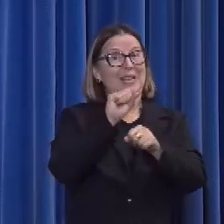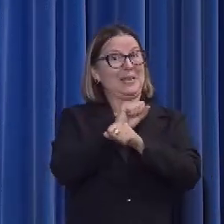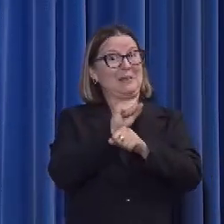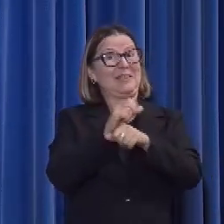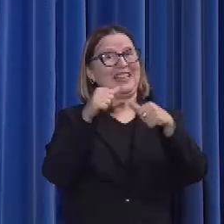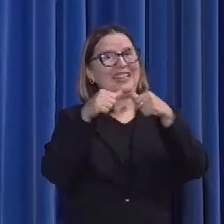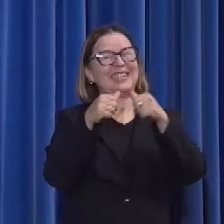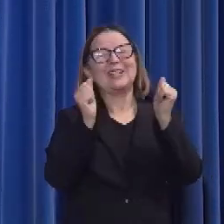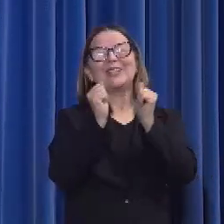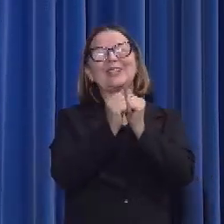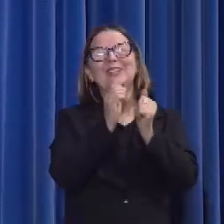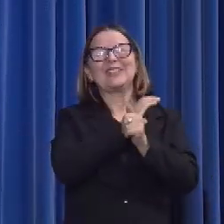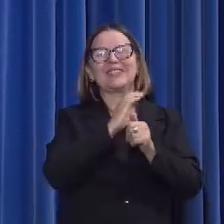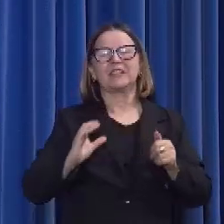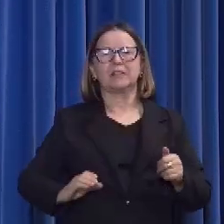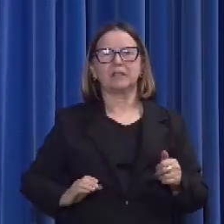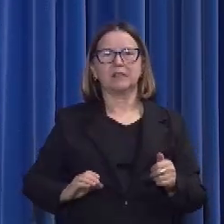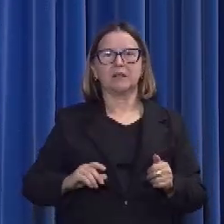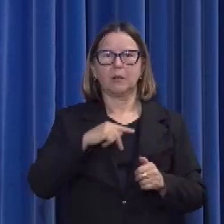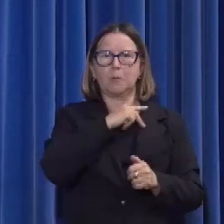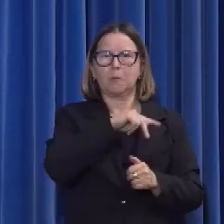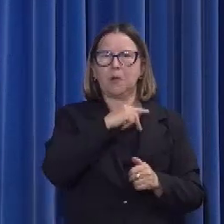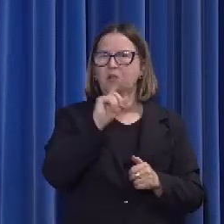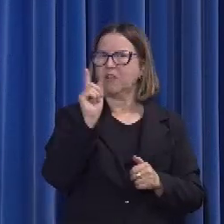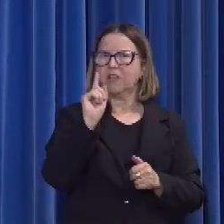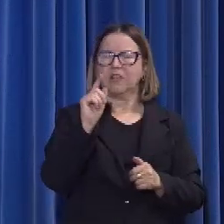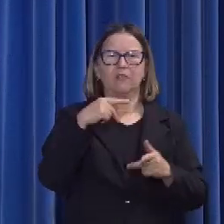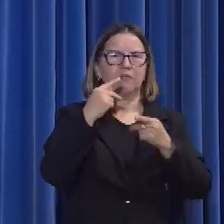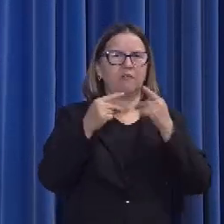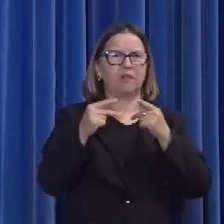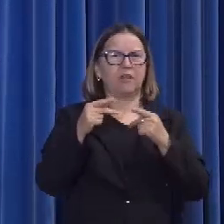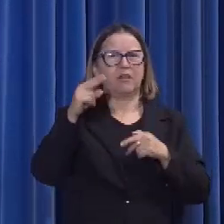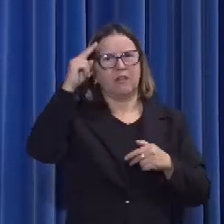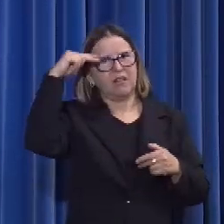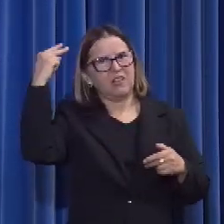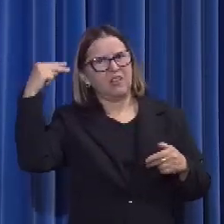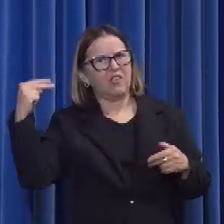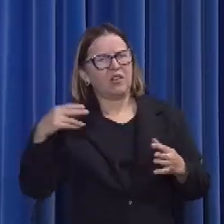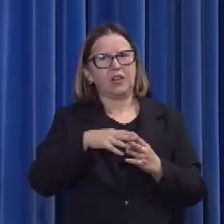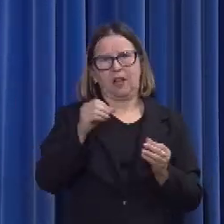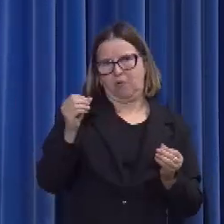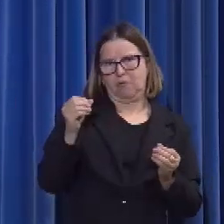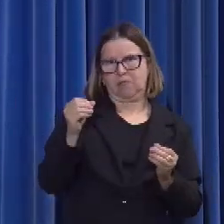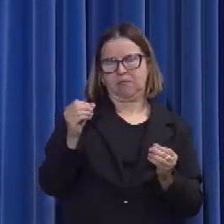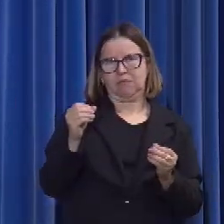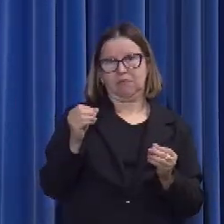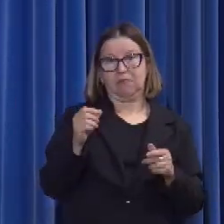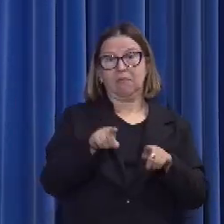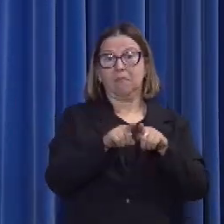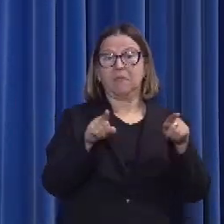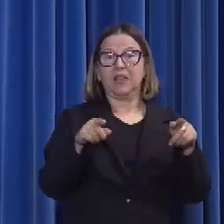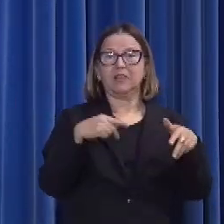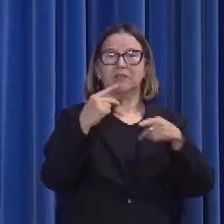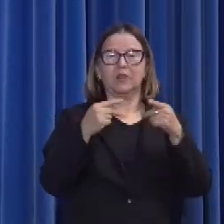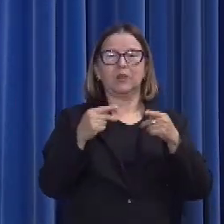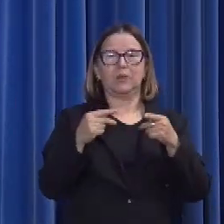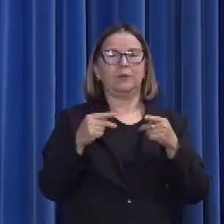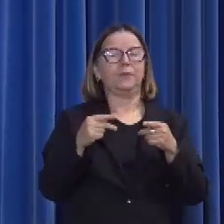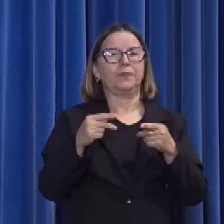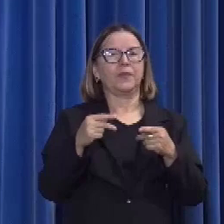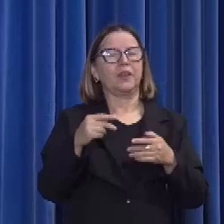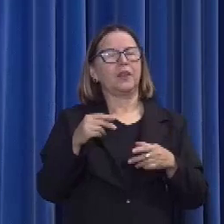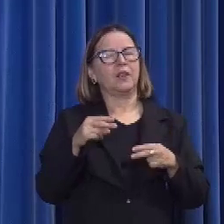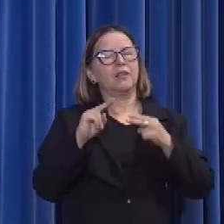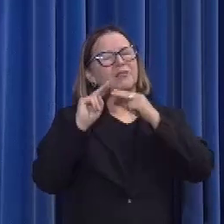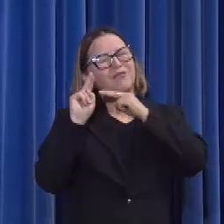absolutamente nada sobre sono da alma. Antes, ao utilizar a expressão dormir, Paulo se